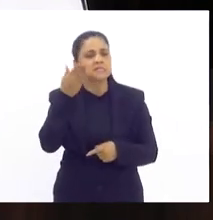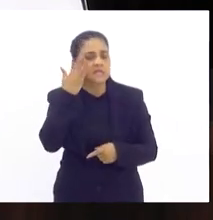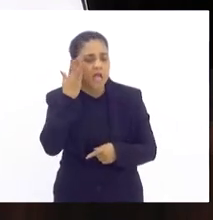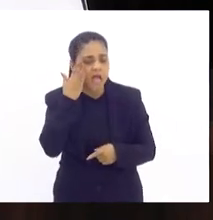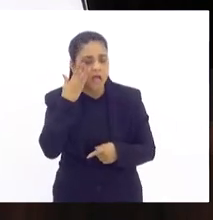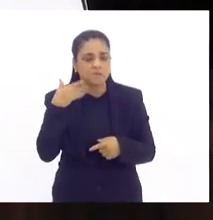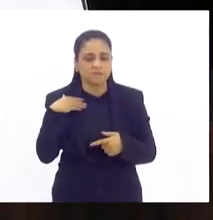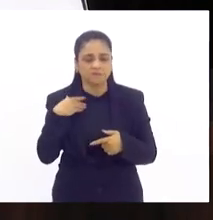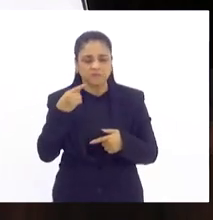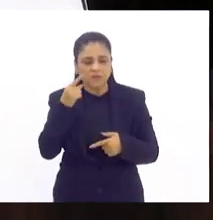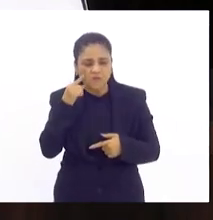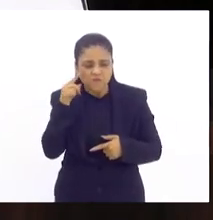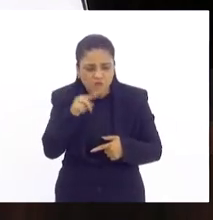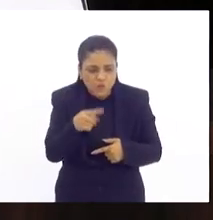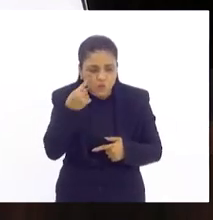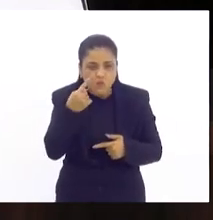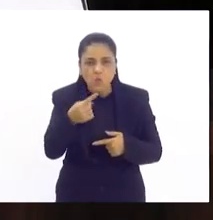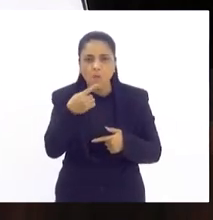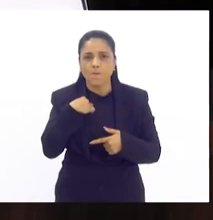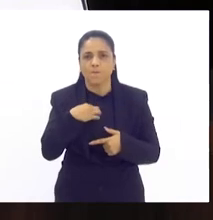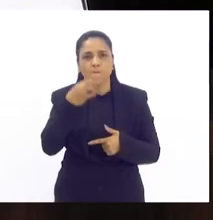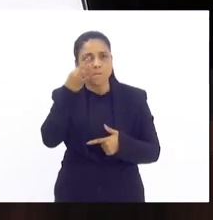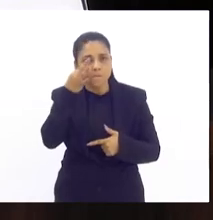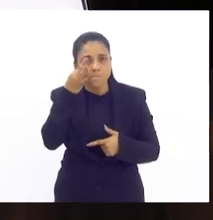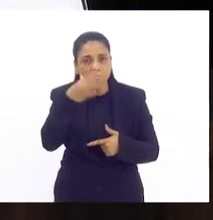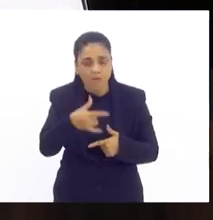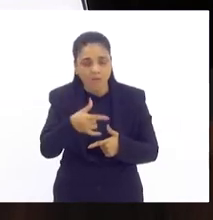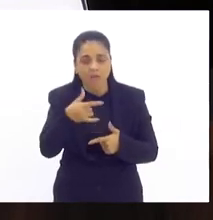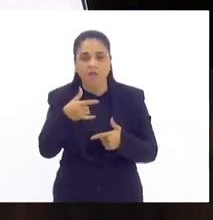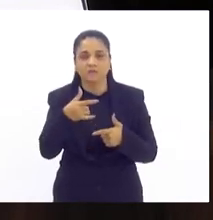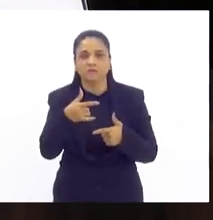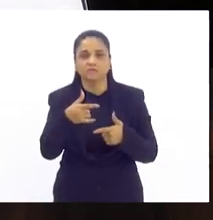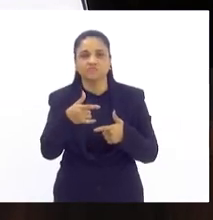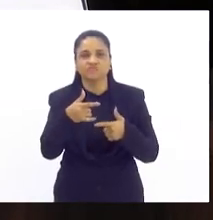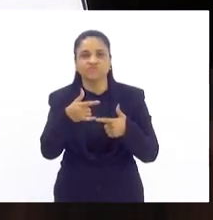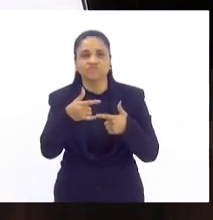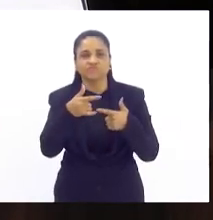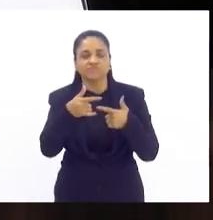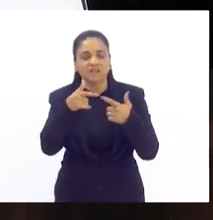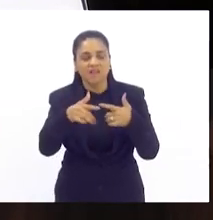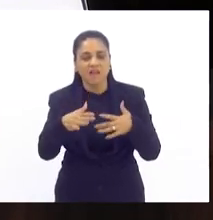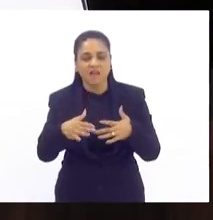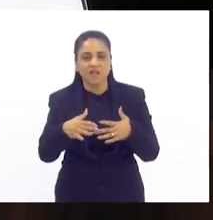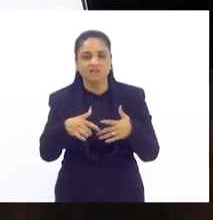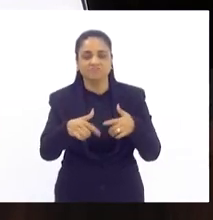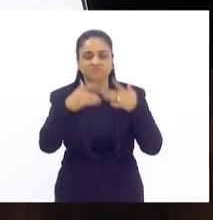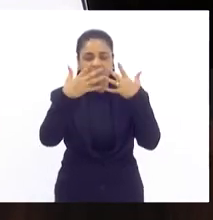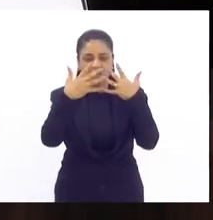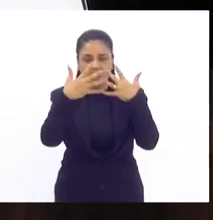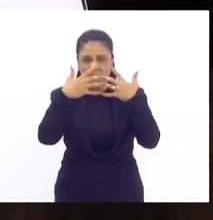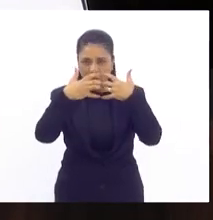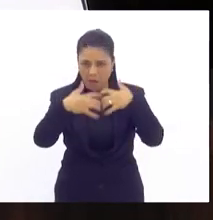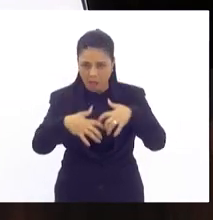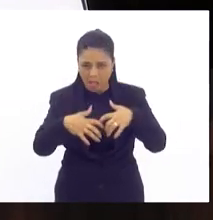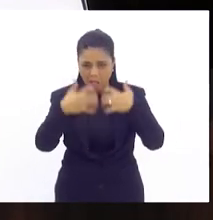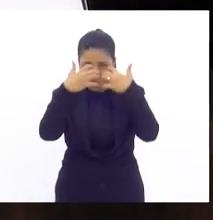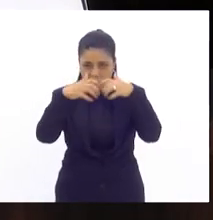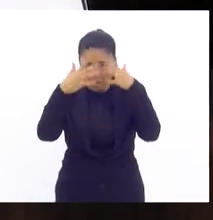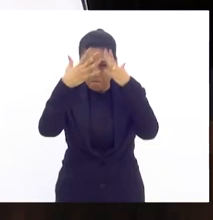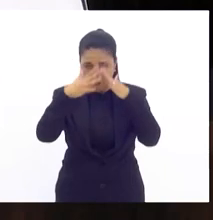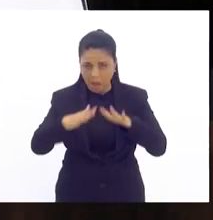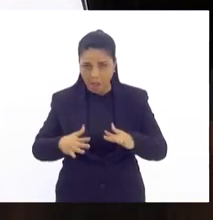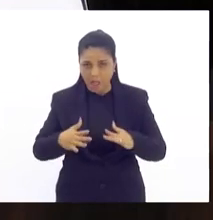governador mesmo diz, conselheiro, aquela tragédia mudou a vida de muita gente, inclusive a